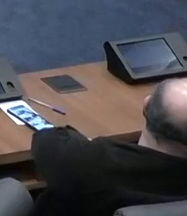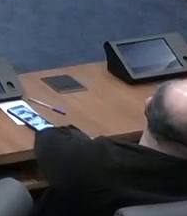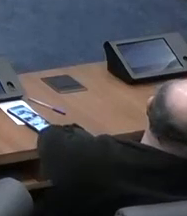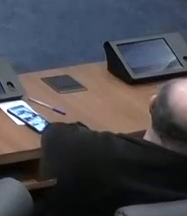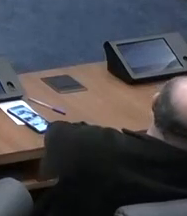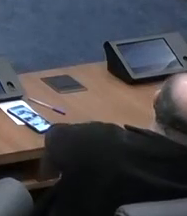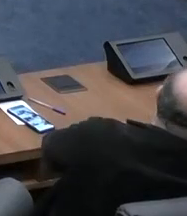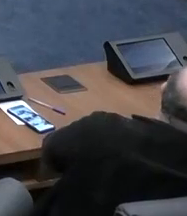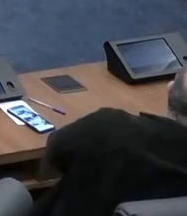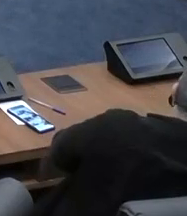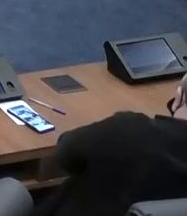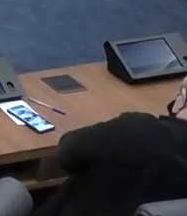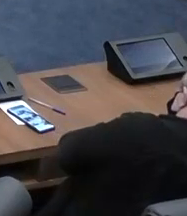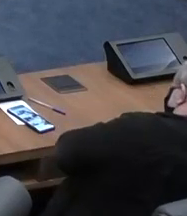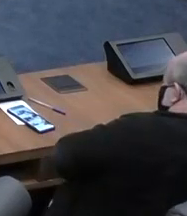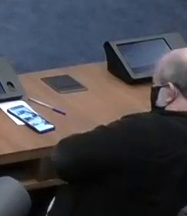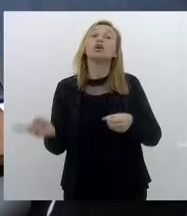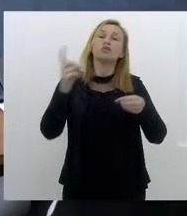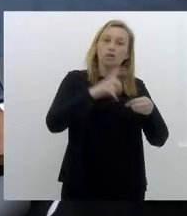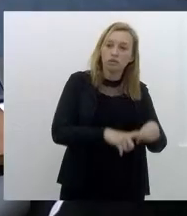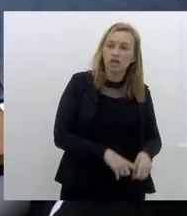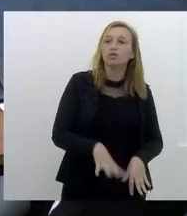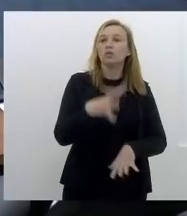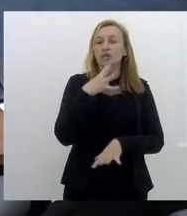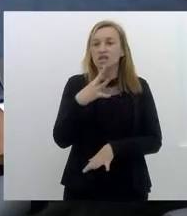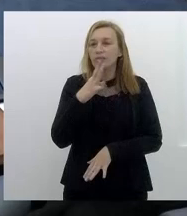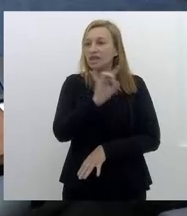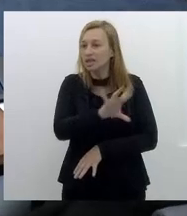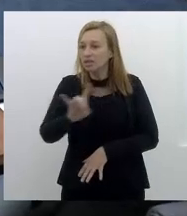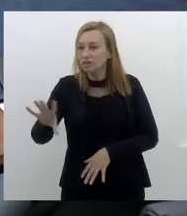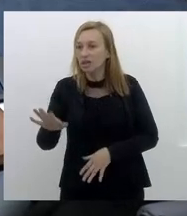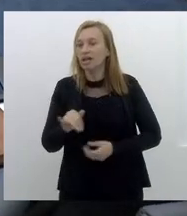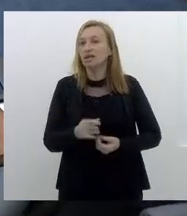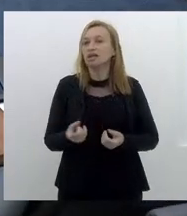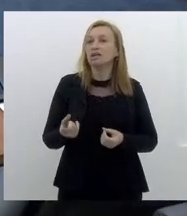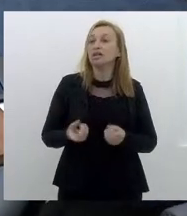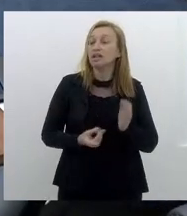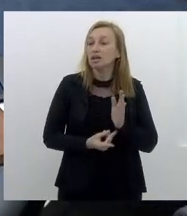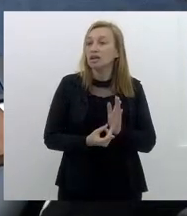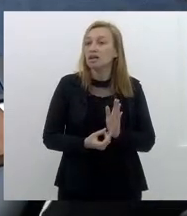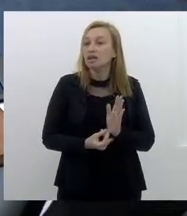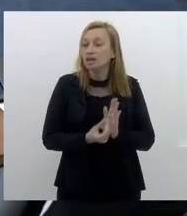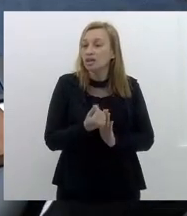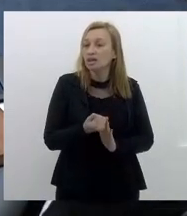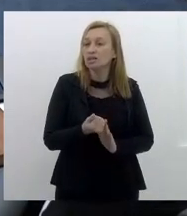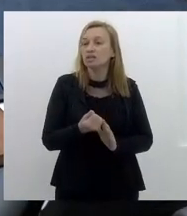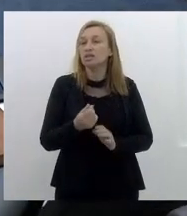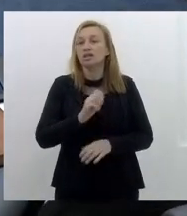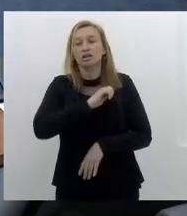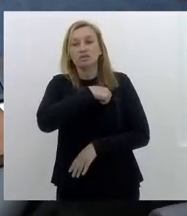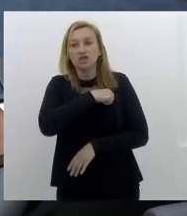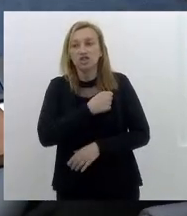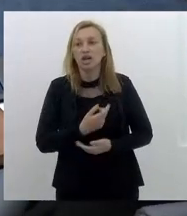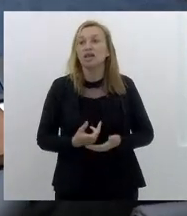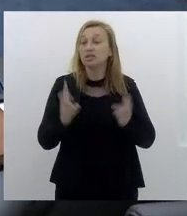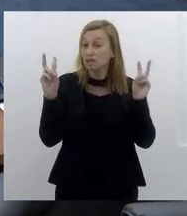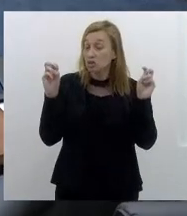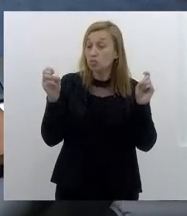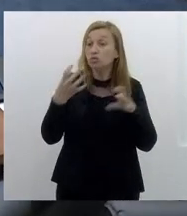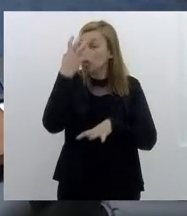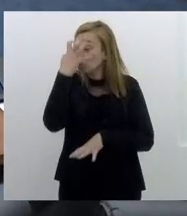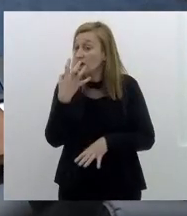e o conhecimento de cada um tem das Finanças os favores fiscais nós temos situações